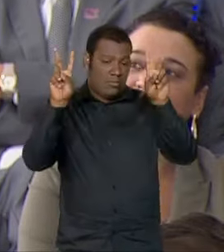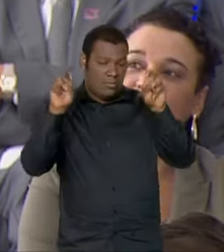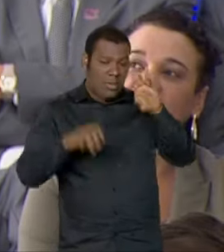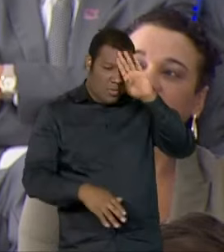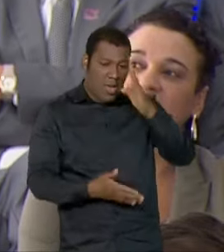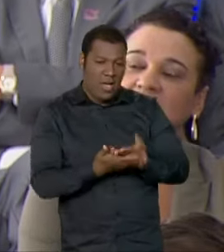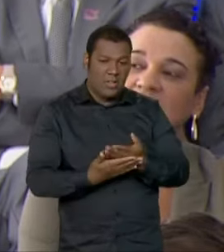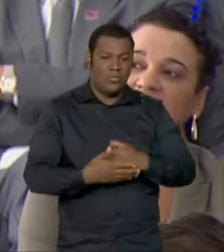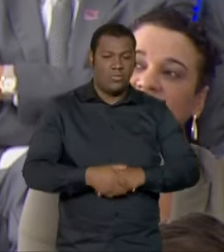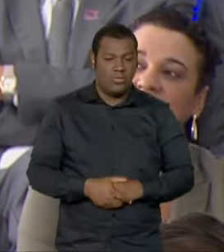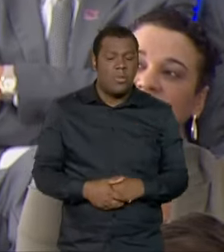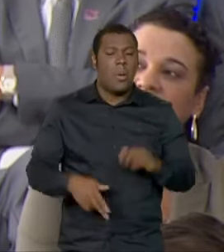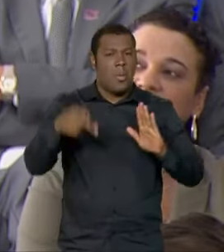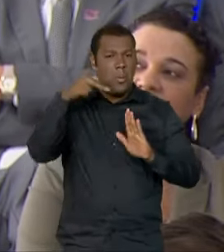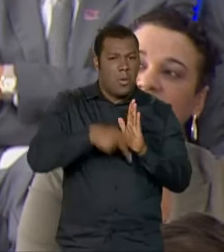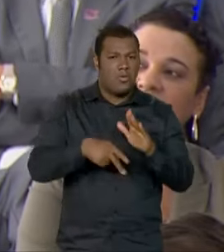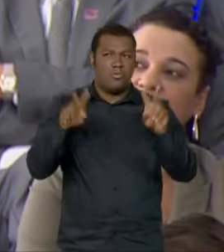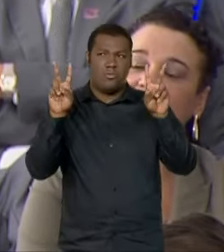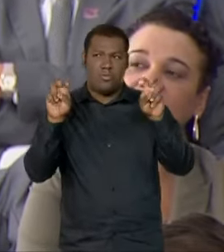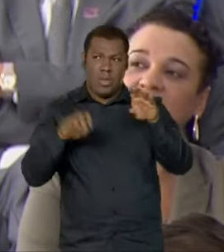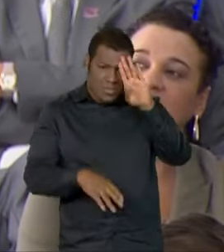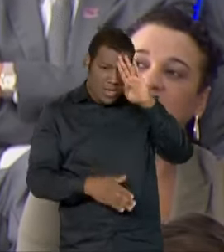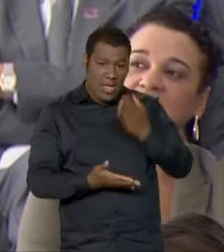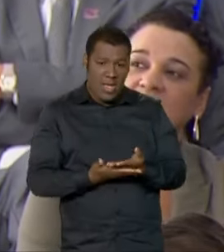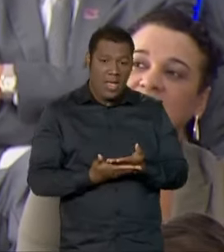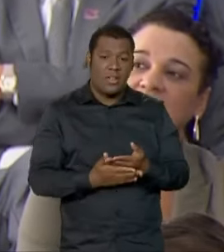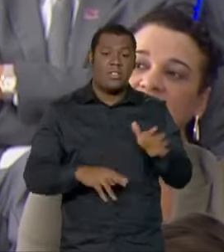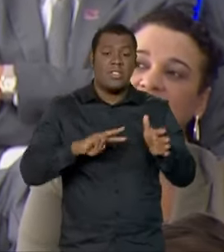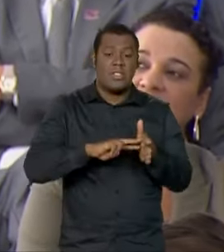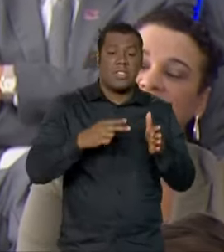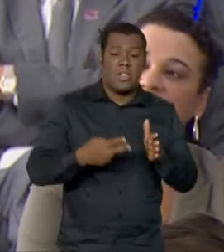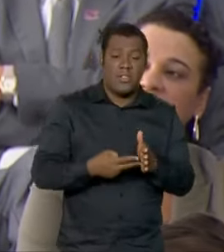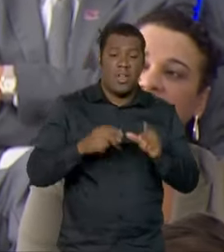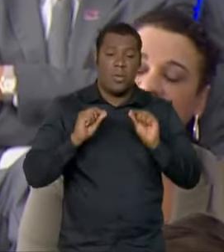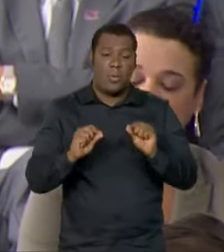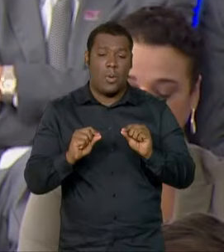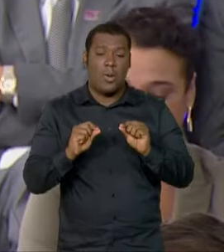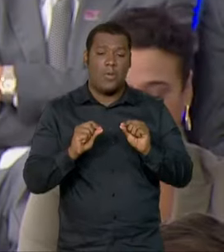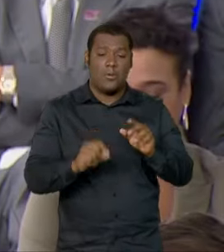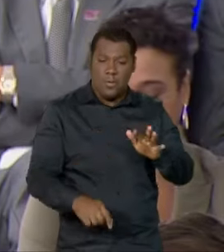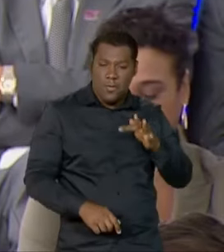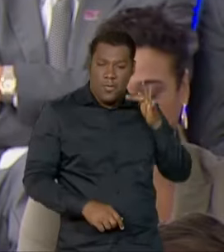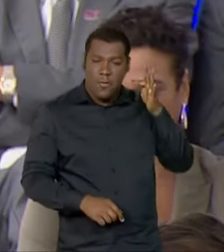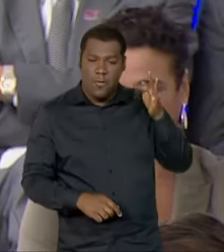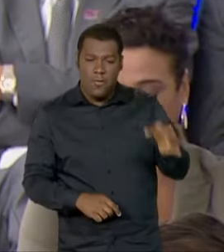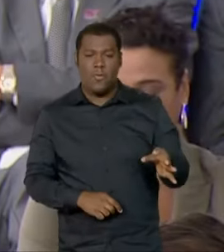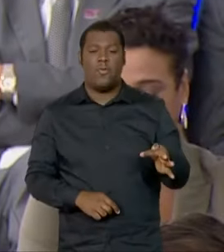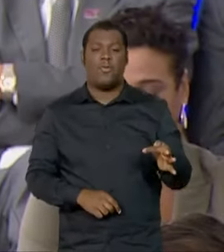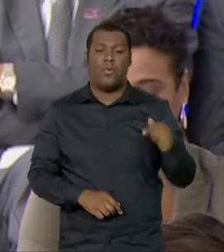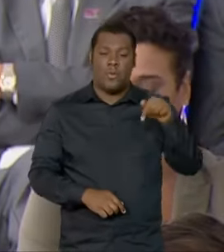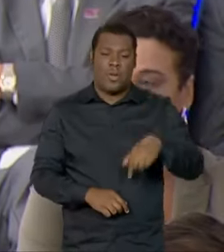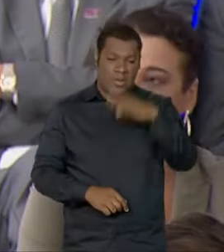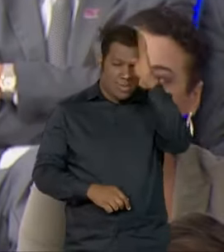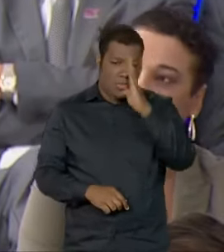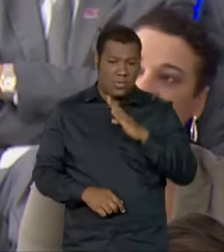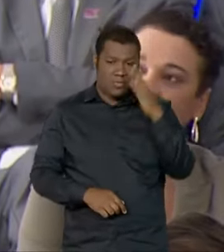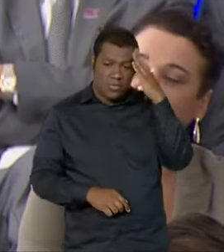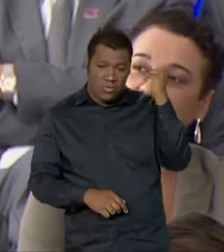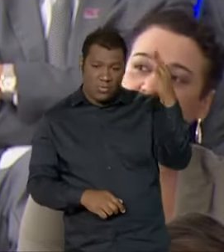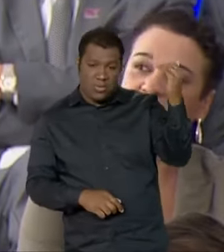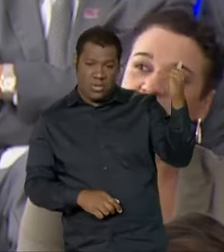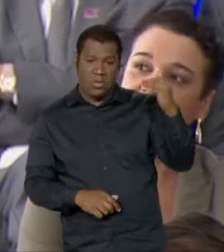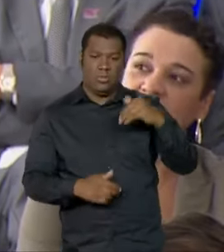Acredita, é efetivamente o início de um futuro promissor que esse país